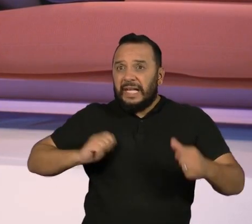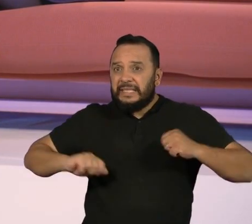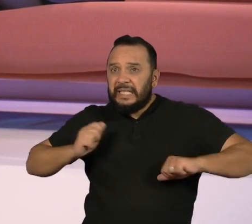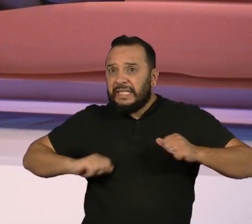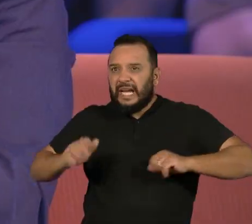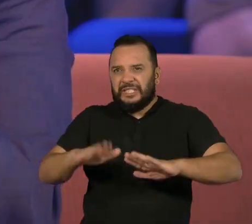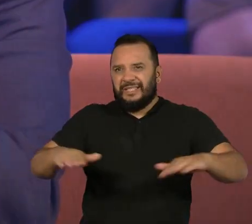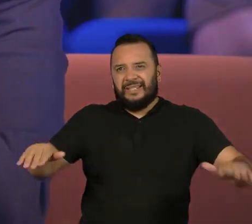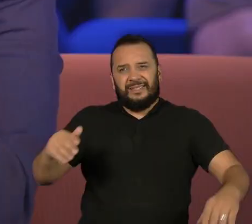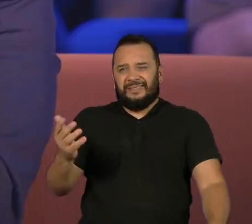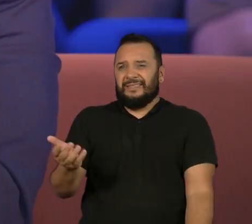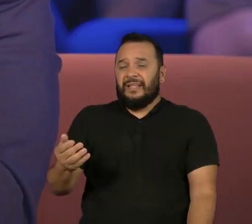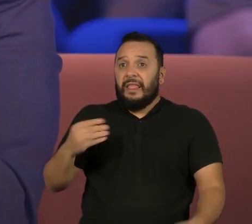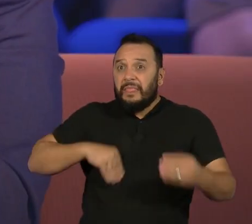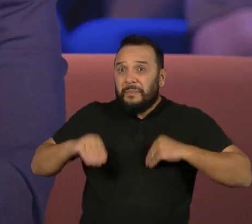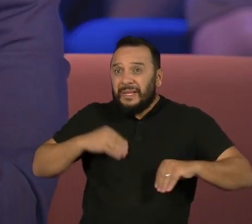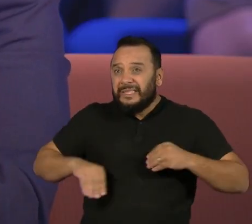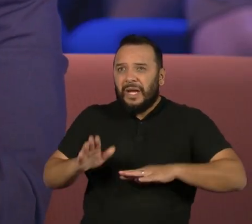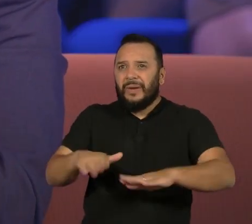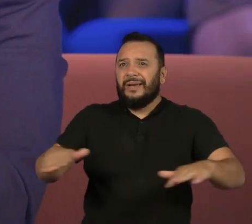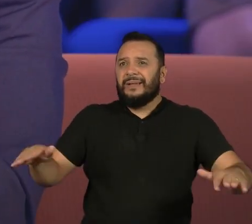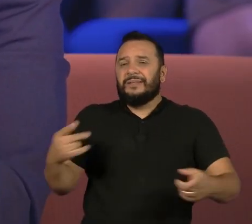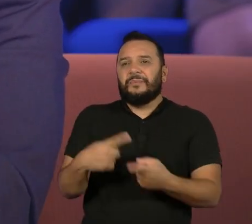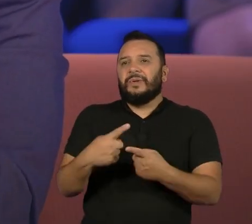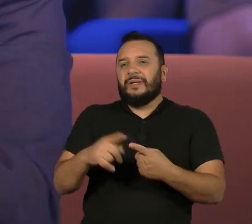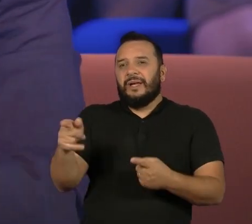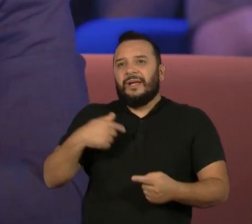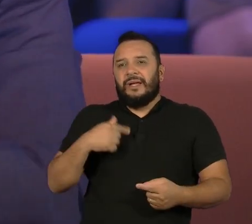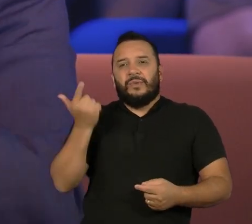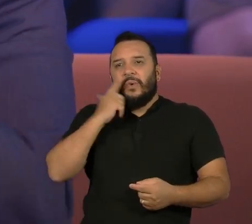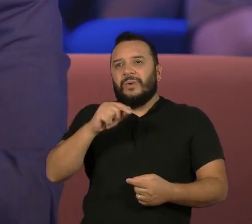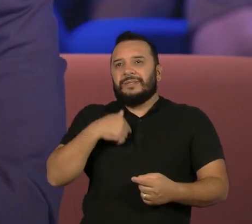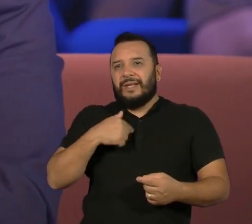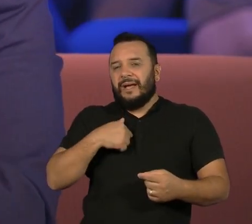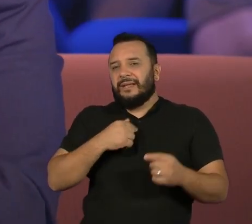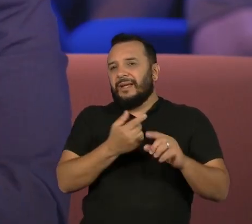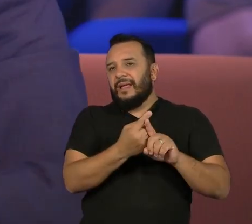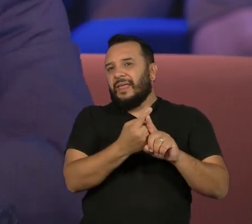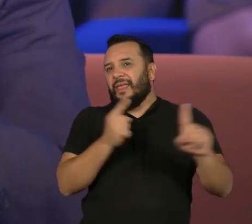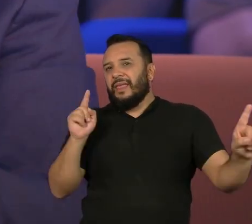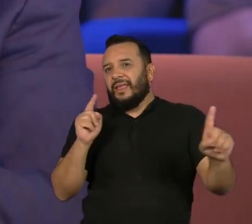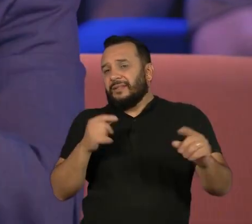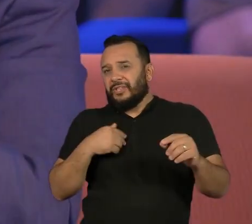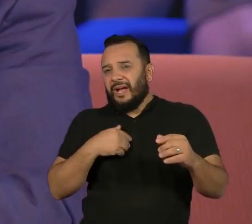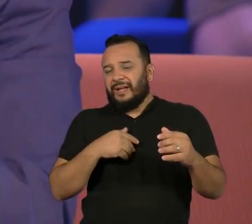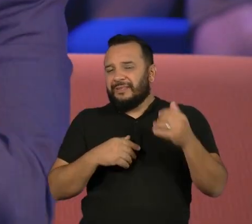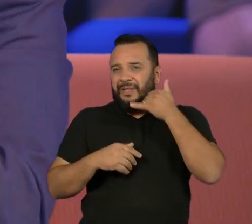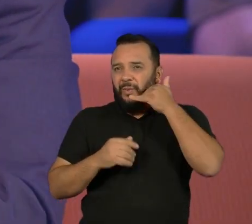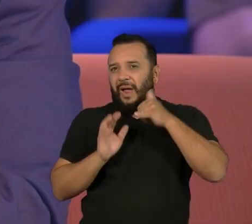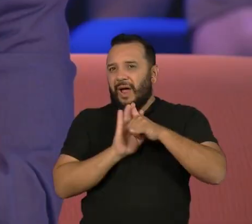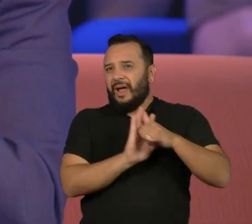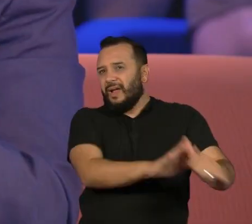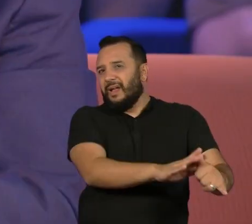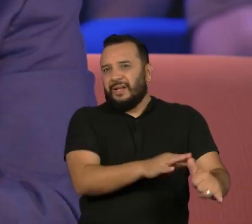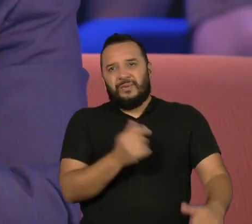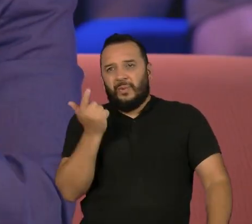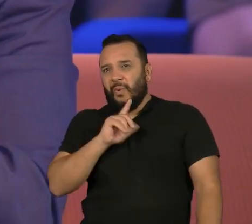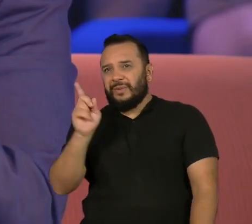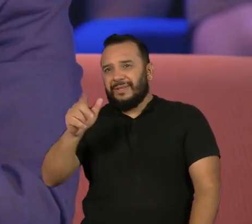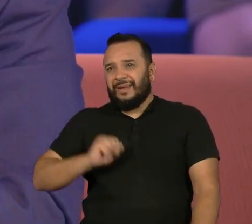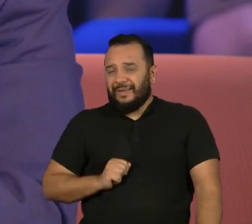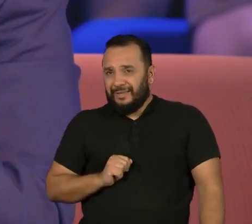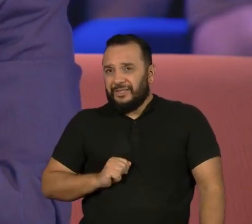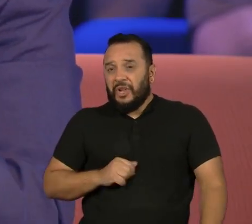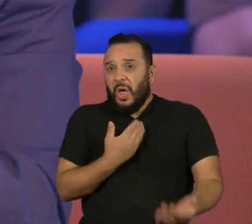ansiedade, picos de depressão em crianças porque não conseguem se desgarrar do celular. O uso excessivo de celulares com as crianças,